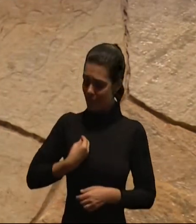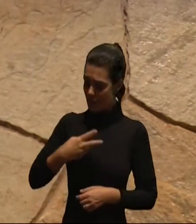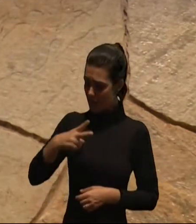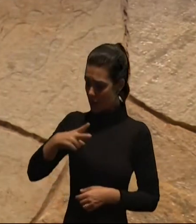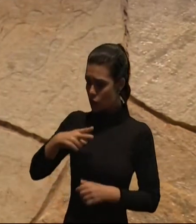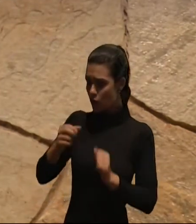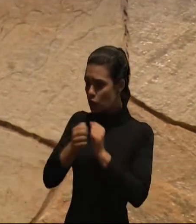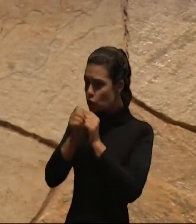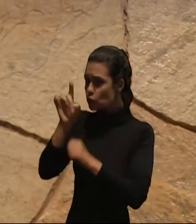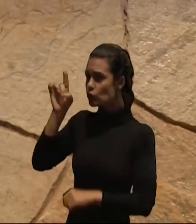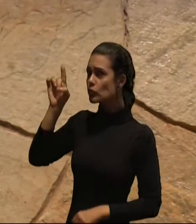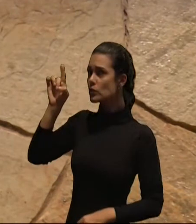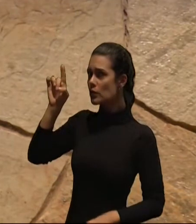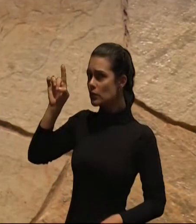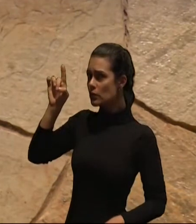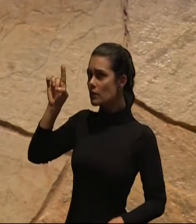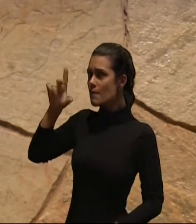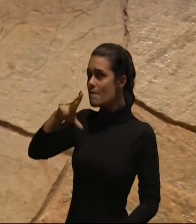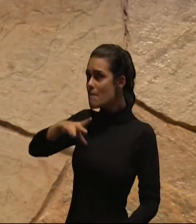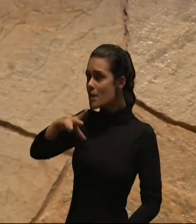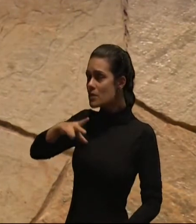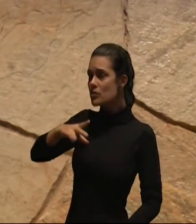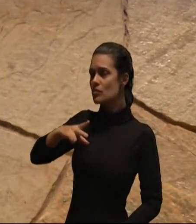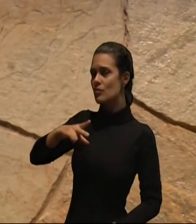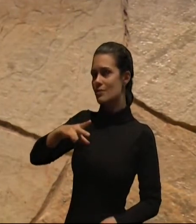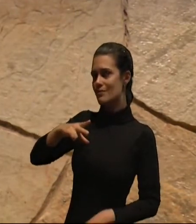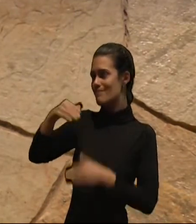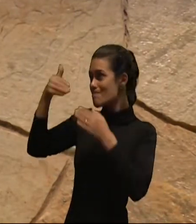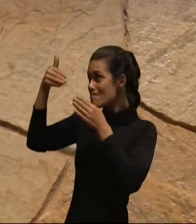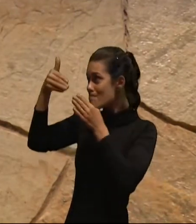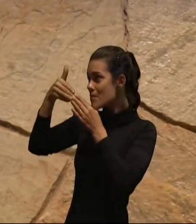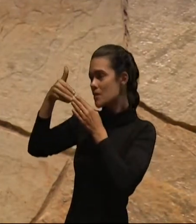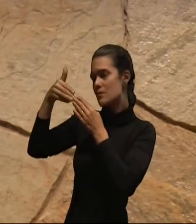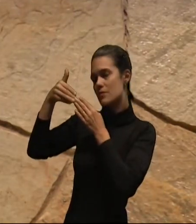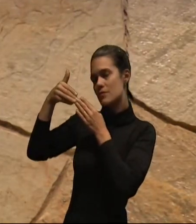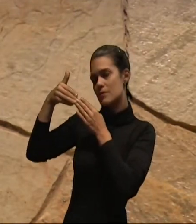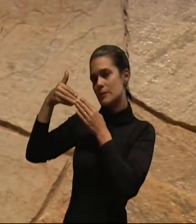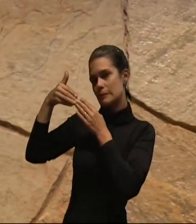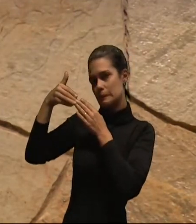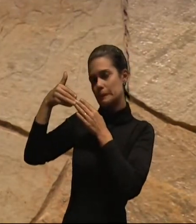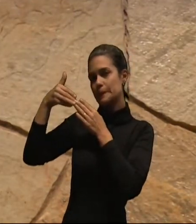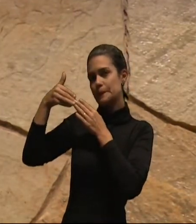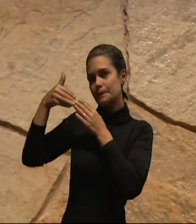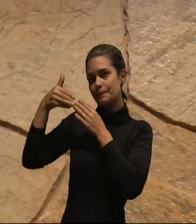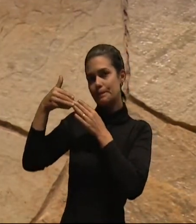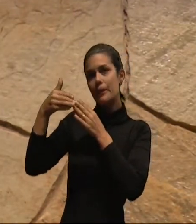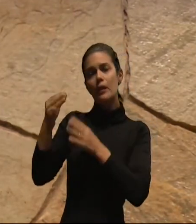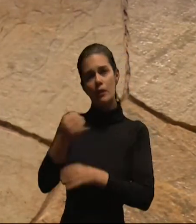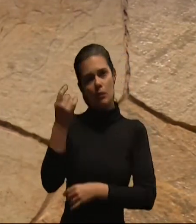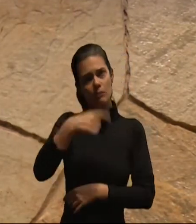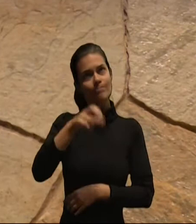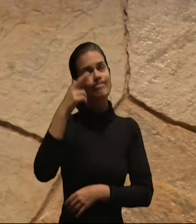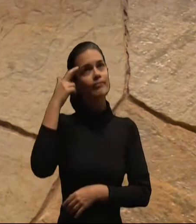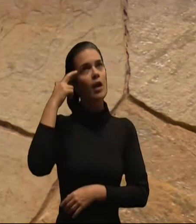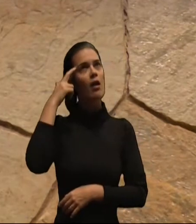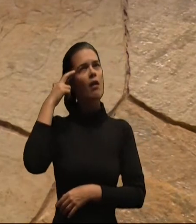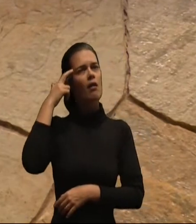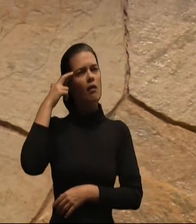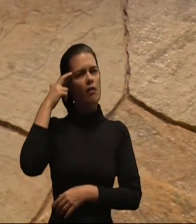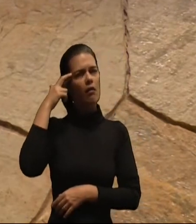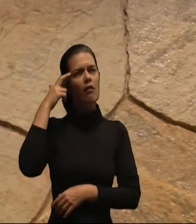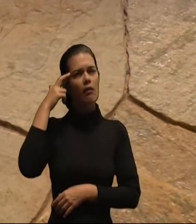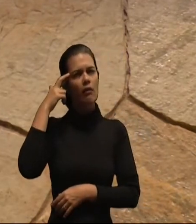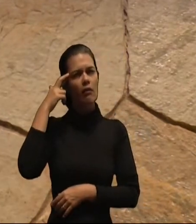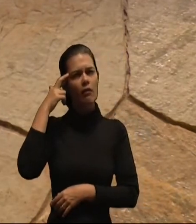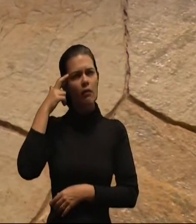individual, naquilo que fazemos. E aí nós somos chamados a esta reflexão: será que de fato eu